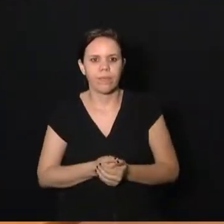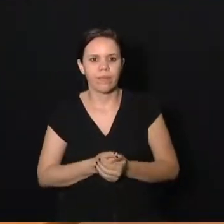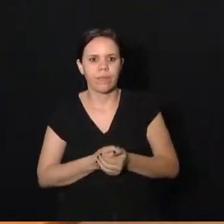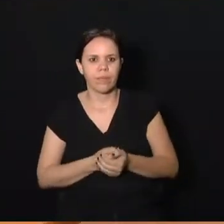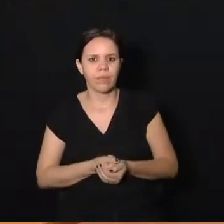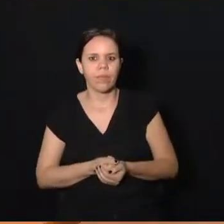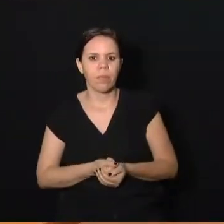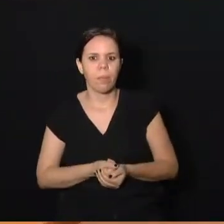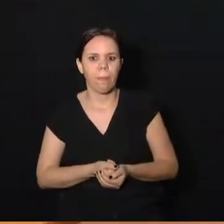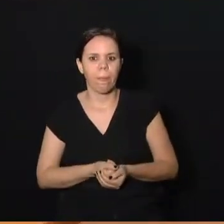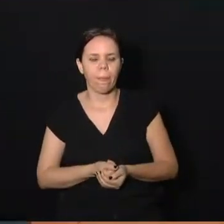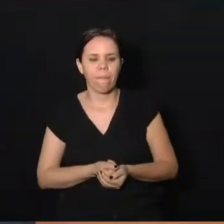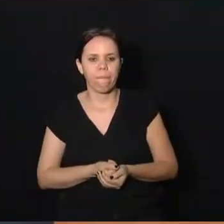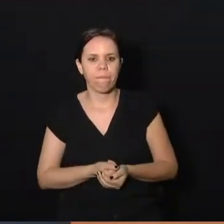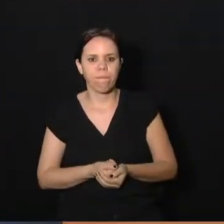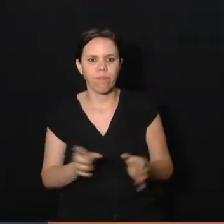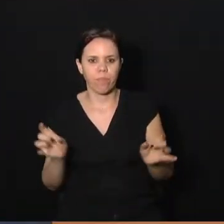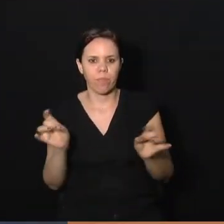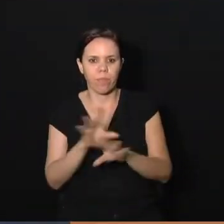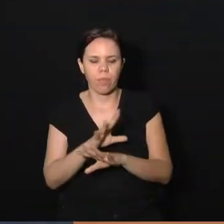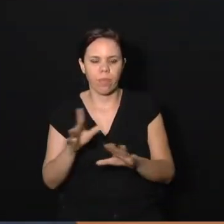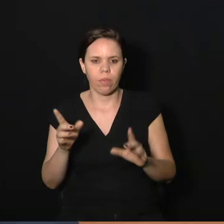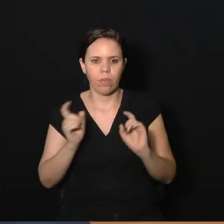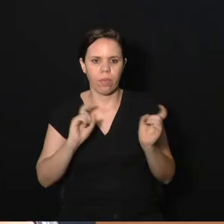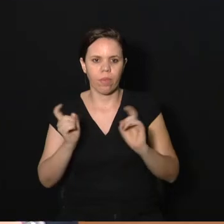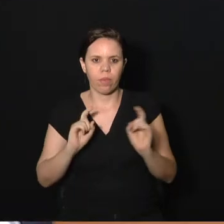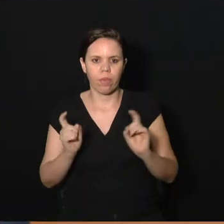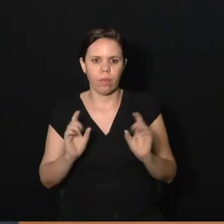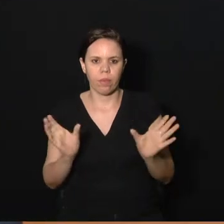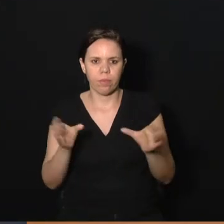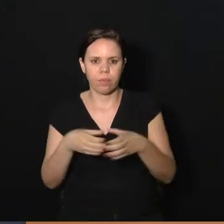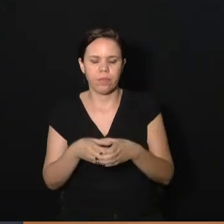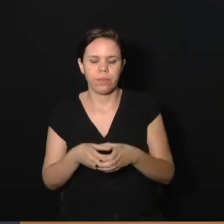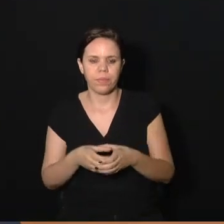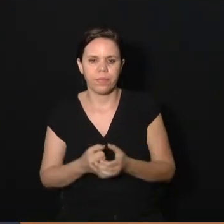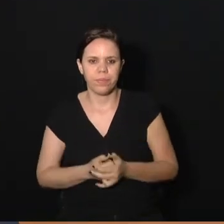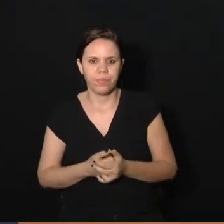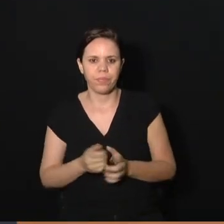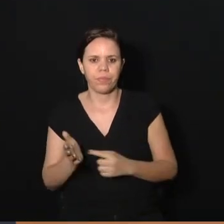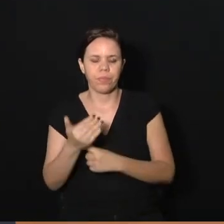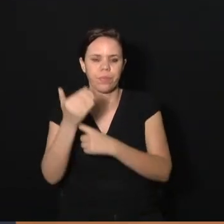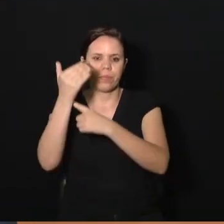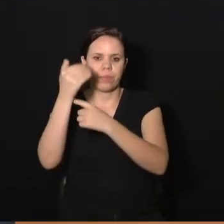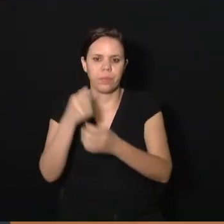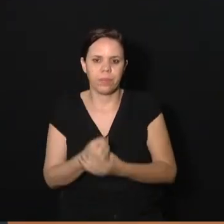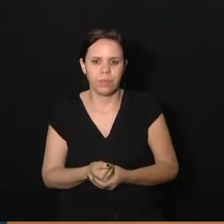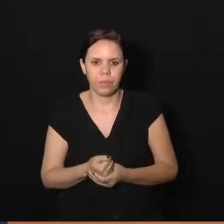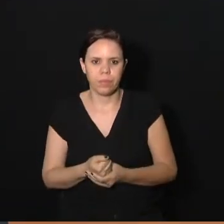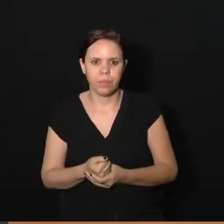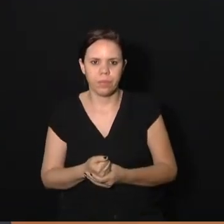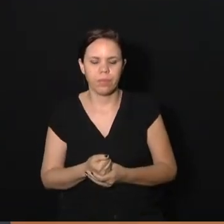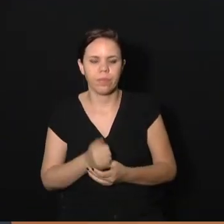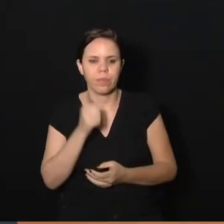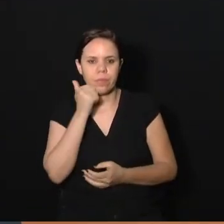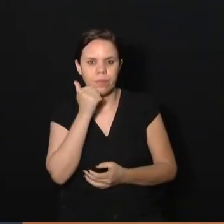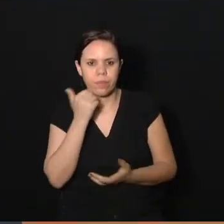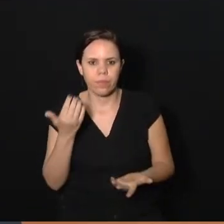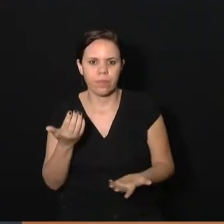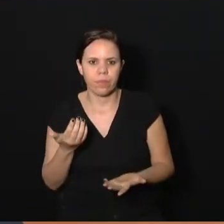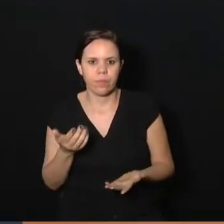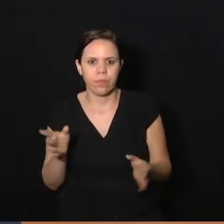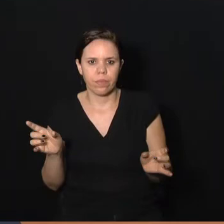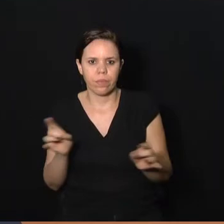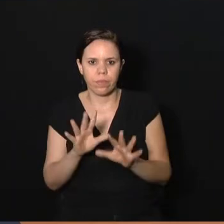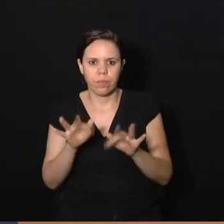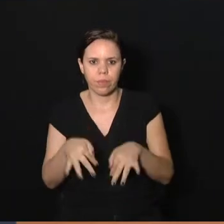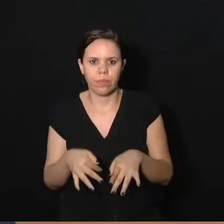Obrigado. Então, eu declaro encerrada aqui a nossa reunião da Comissão de Tecnologia, de Ciência e Tecnologia, e vamos finalizar aí com